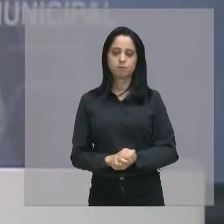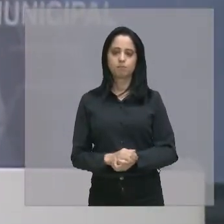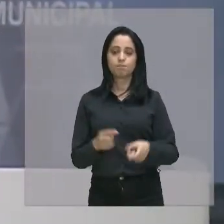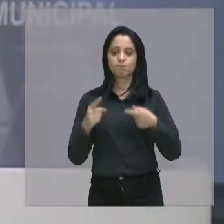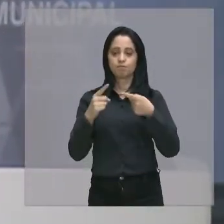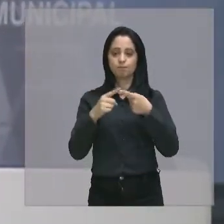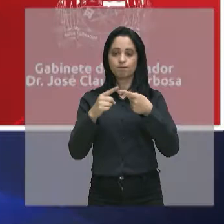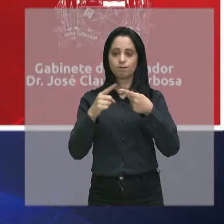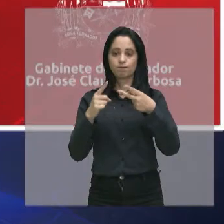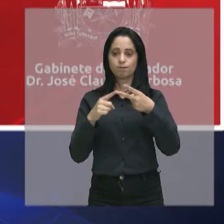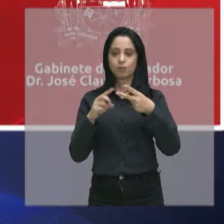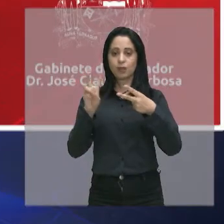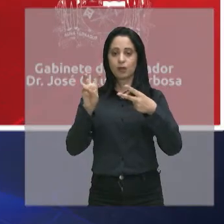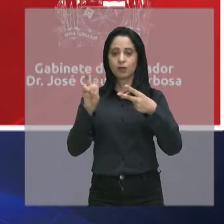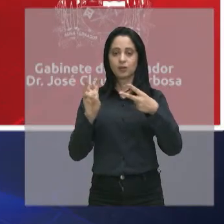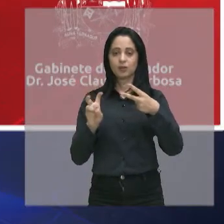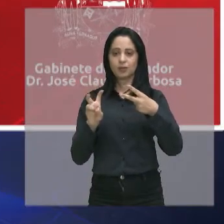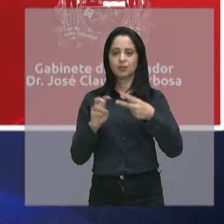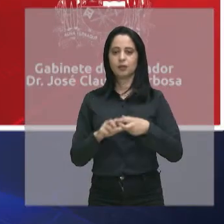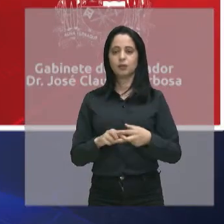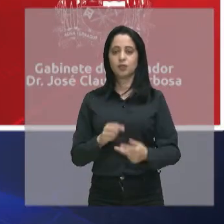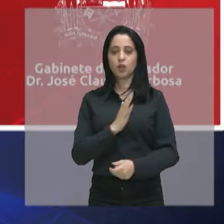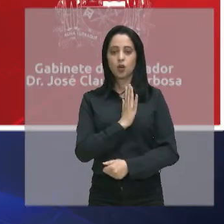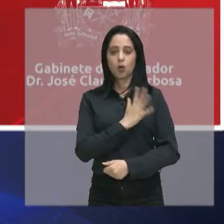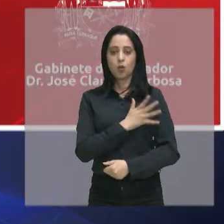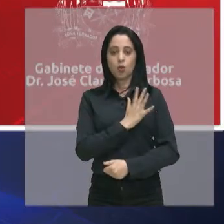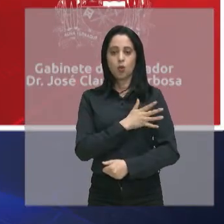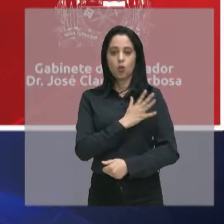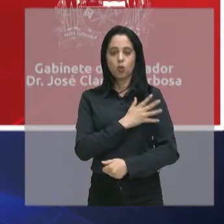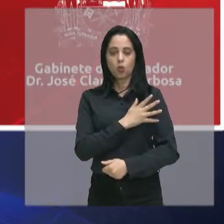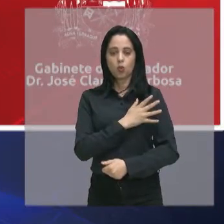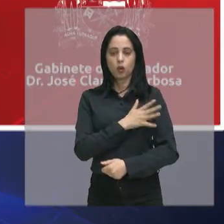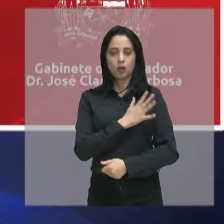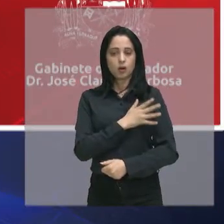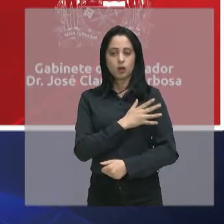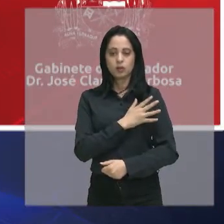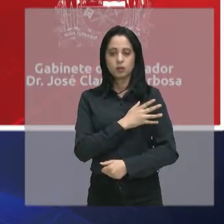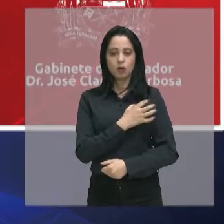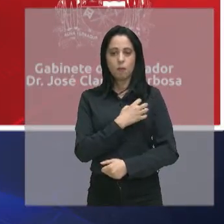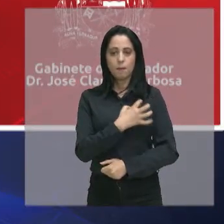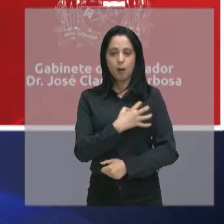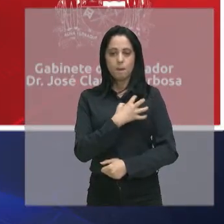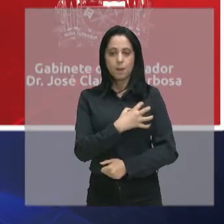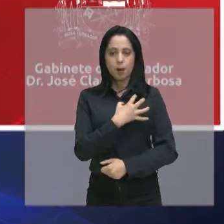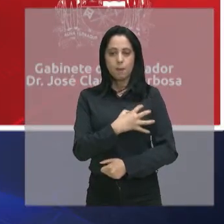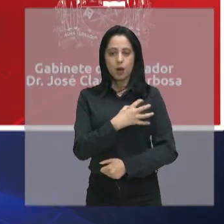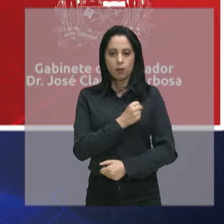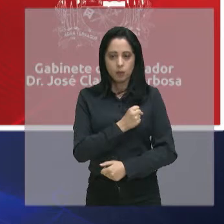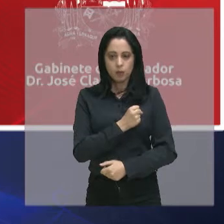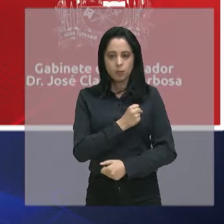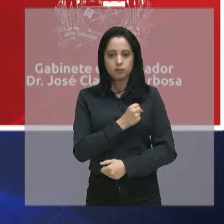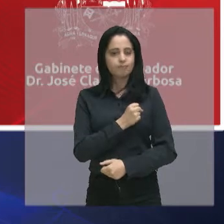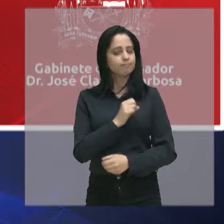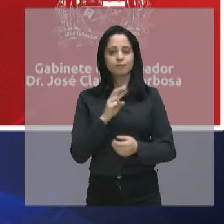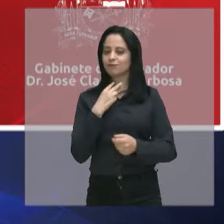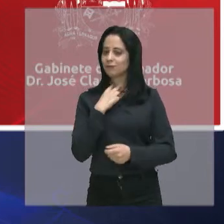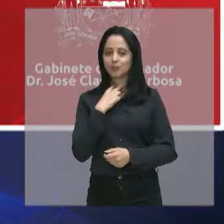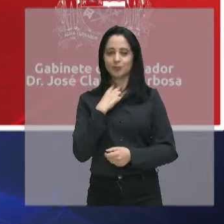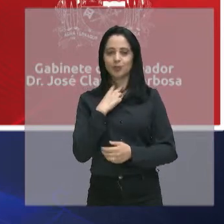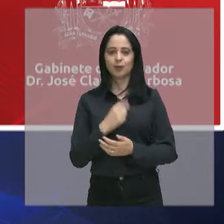rápidos. O coração nosso não pode parar, né? A saúde não pode parar. Esse mandato meu, ele é